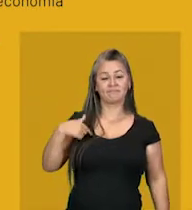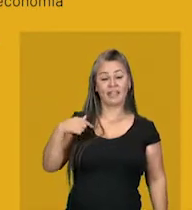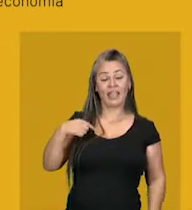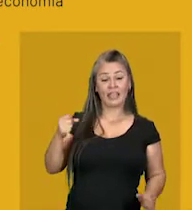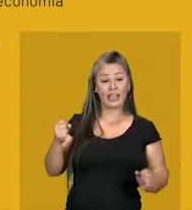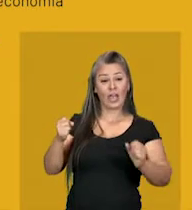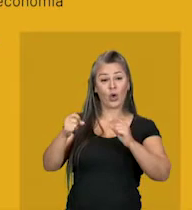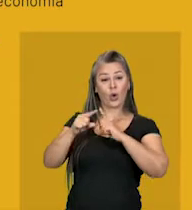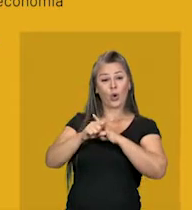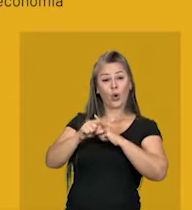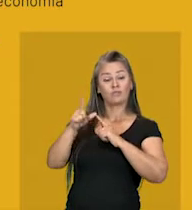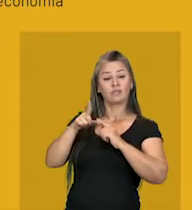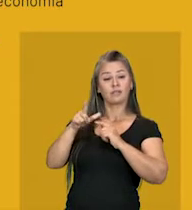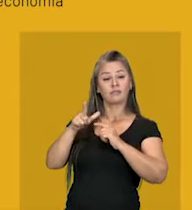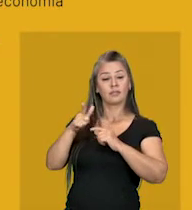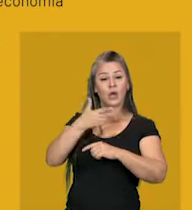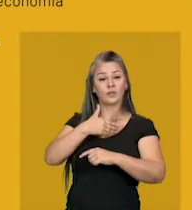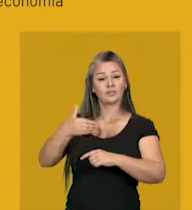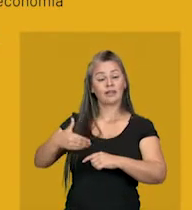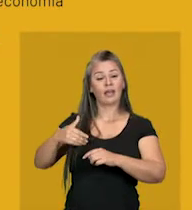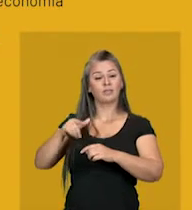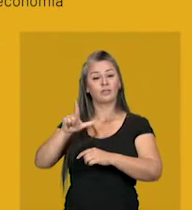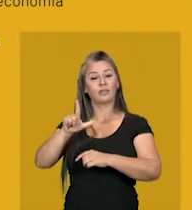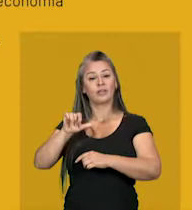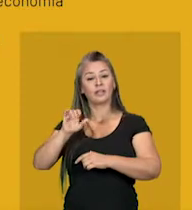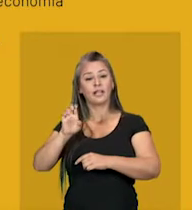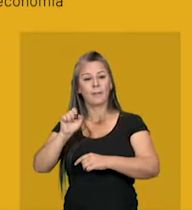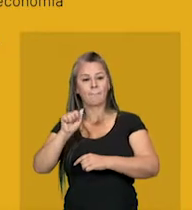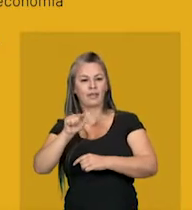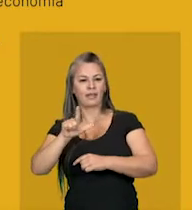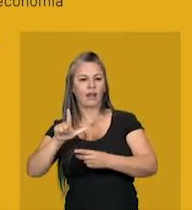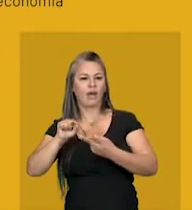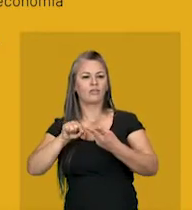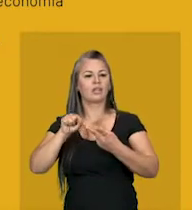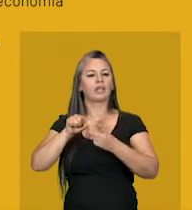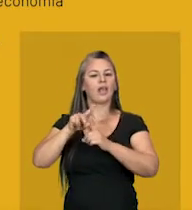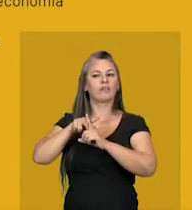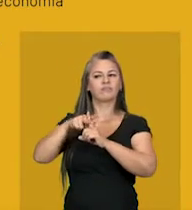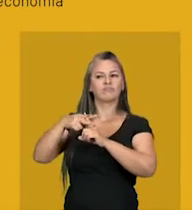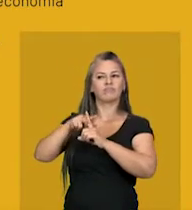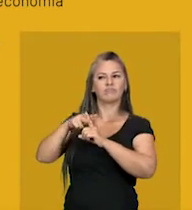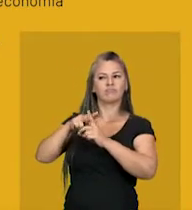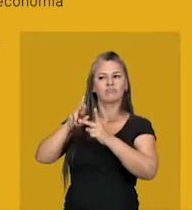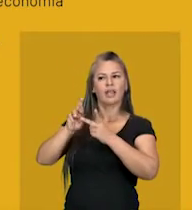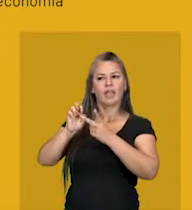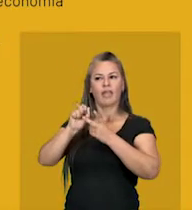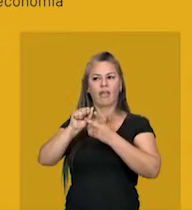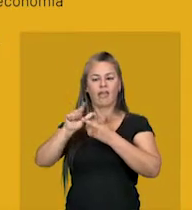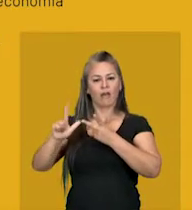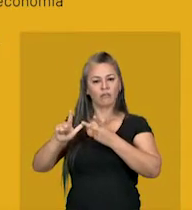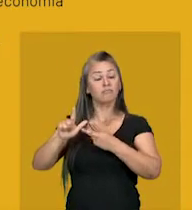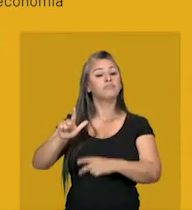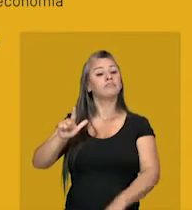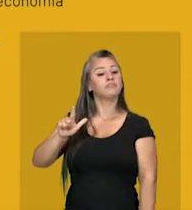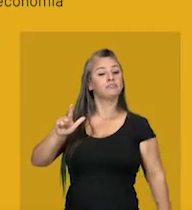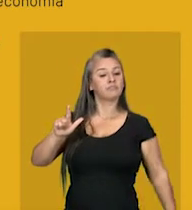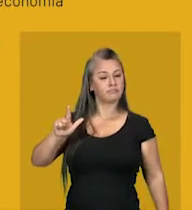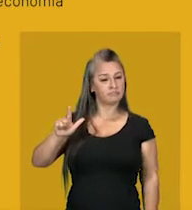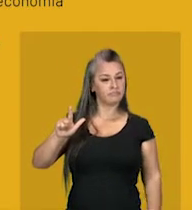e ao autoritarismo do socialismo real. Então, ali no final da Segunda Guerra Mundial, surge